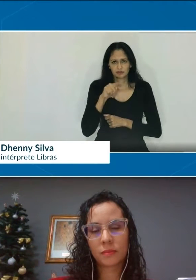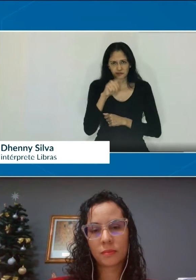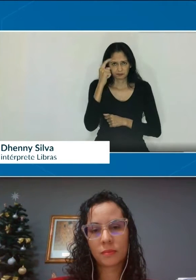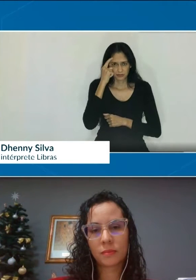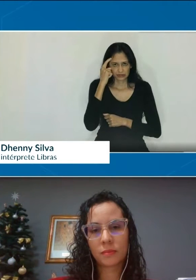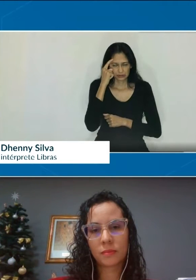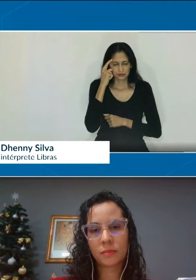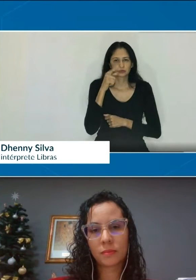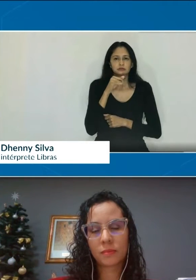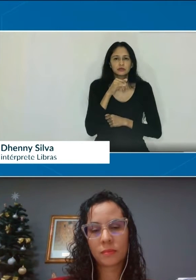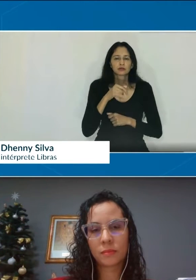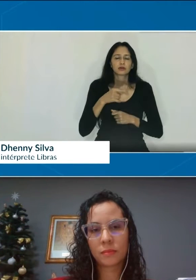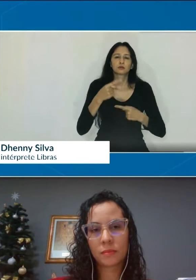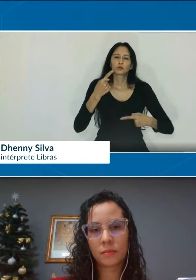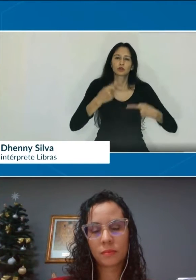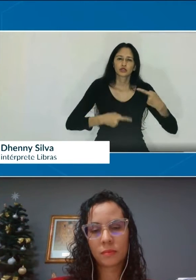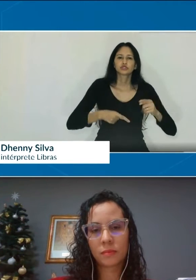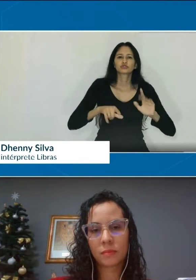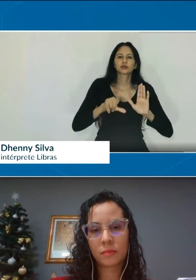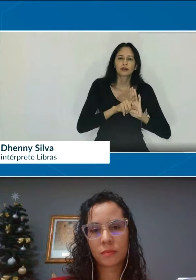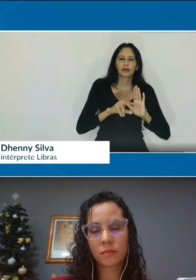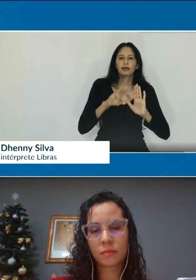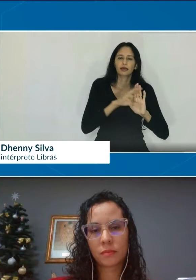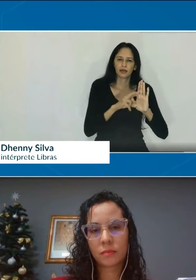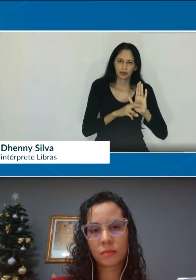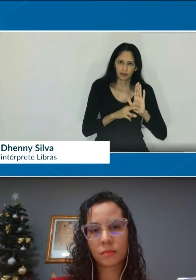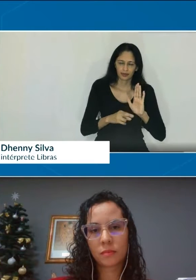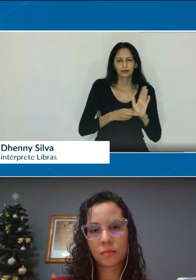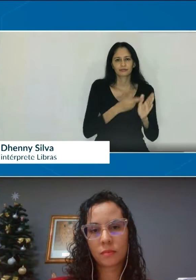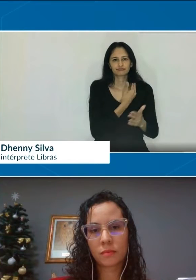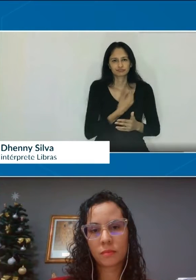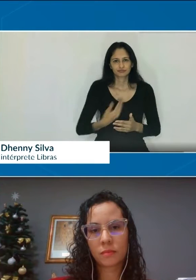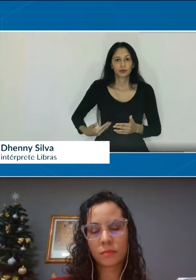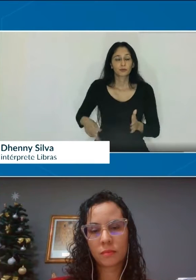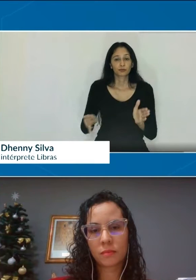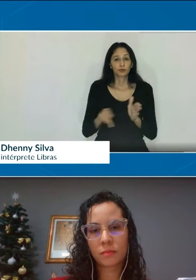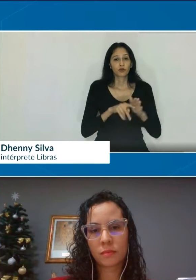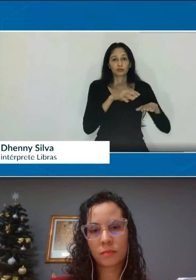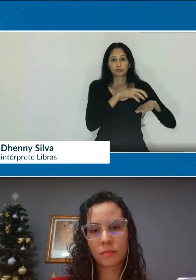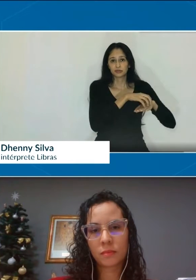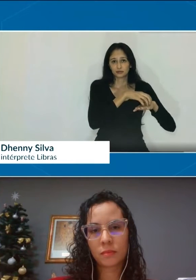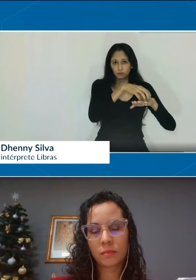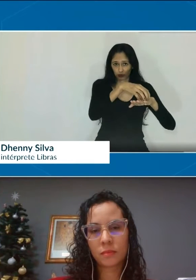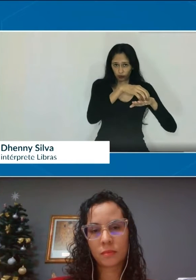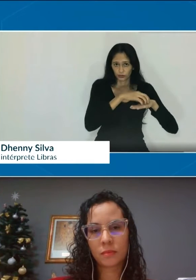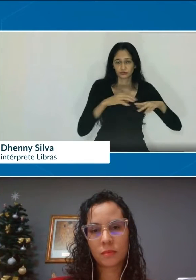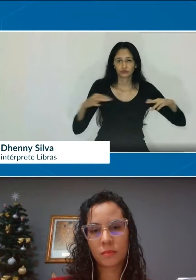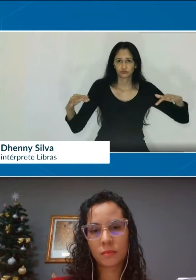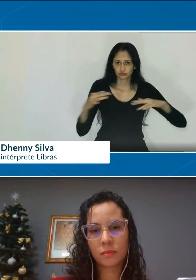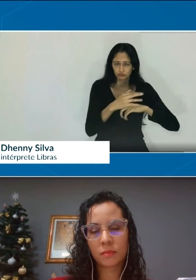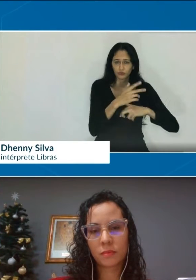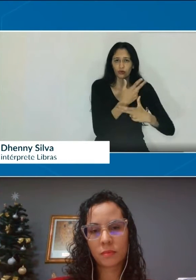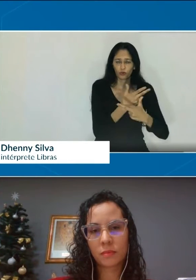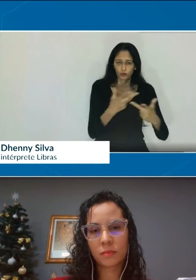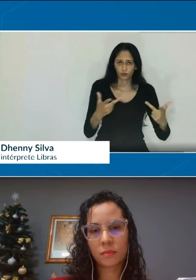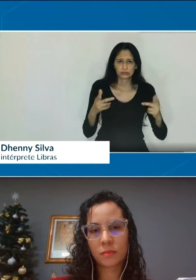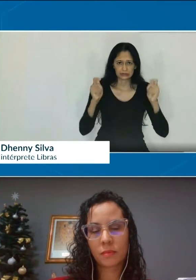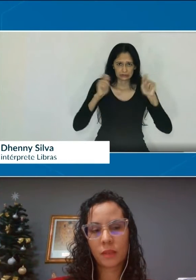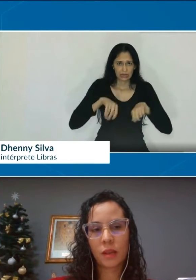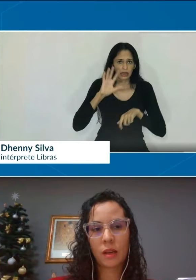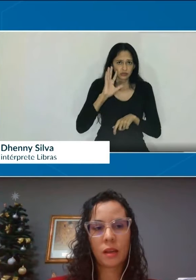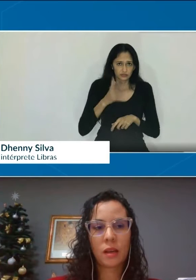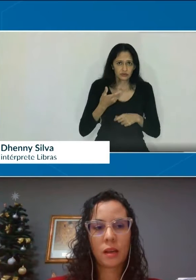e de mobilidade urbana, elas contemplam, elas atendem às necessidades que nós temos atualmente?